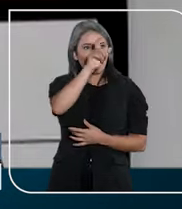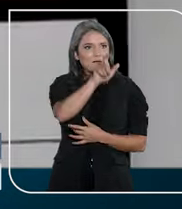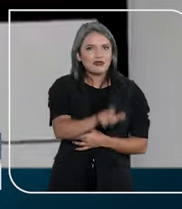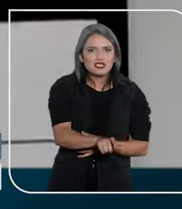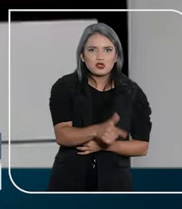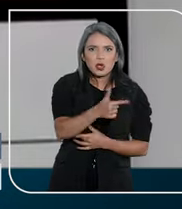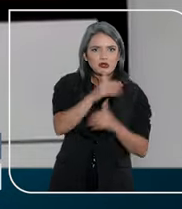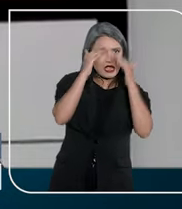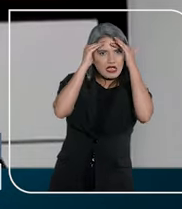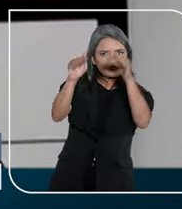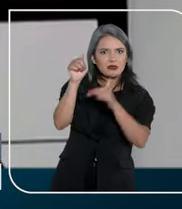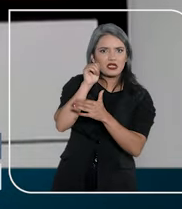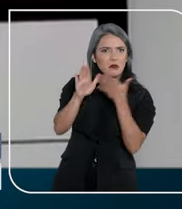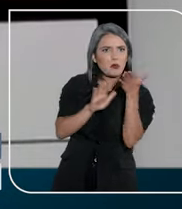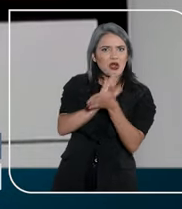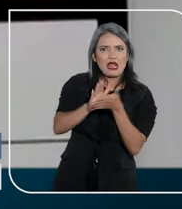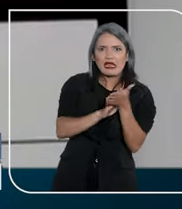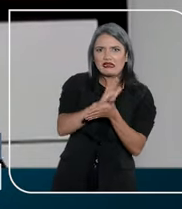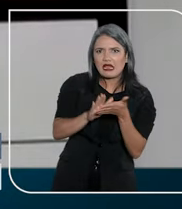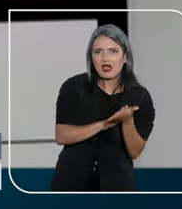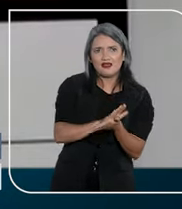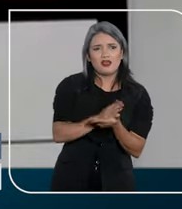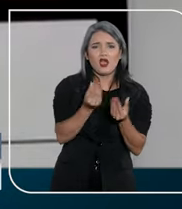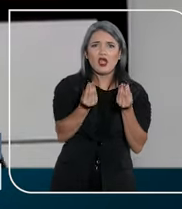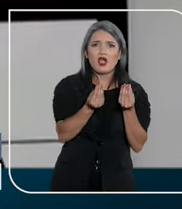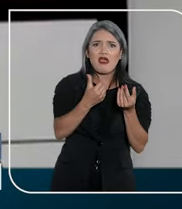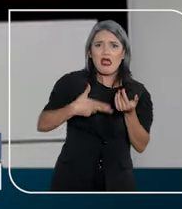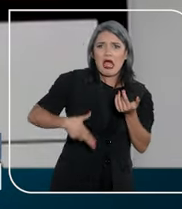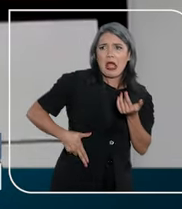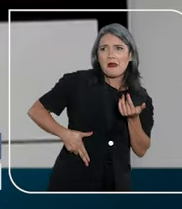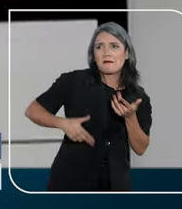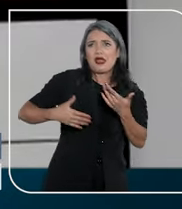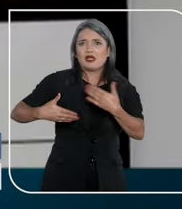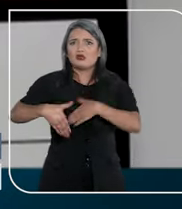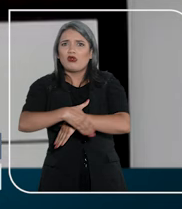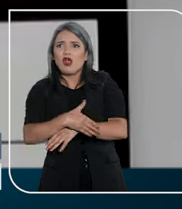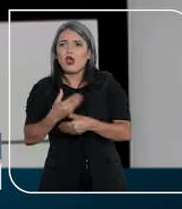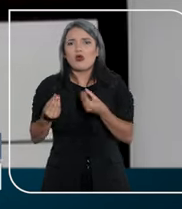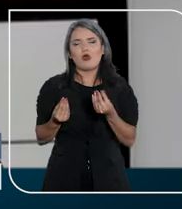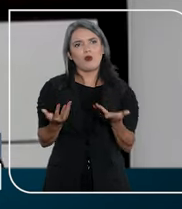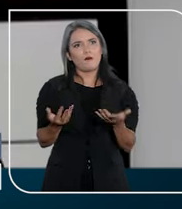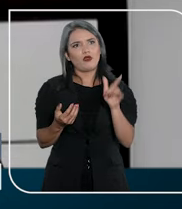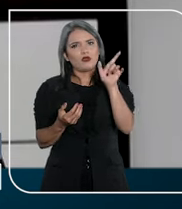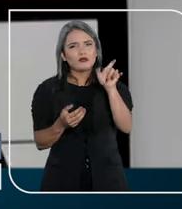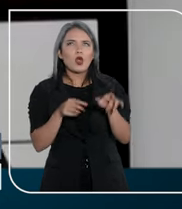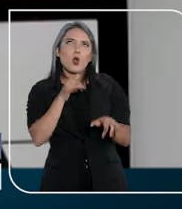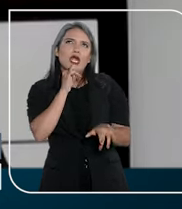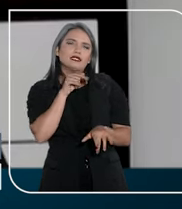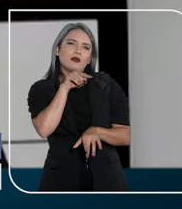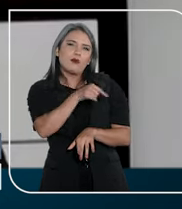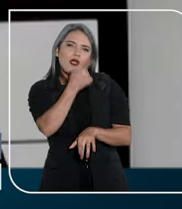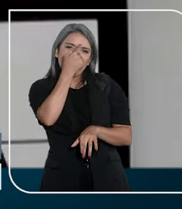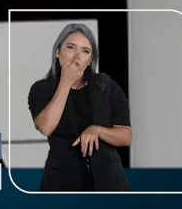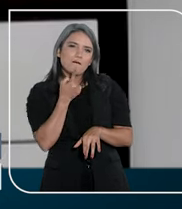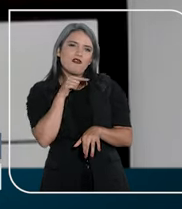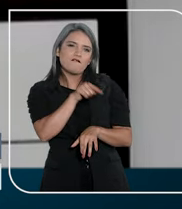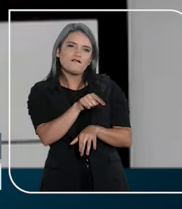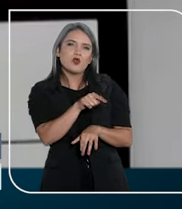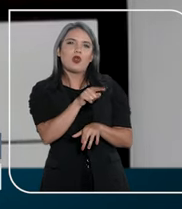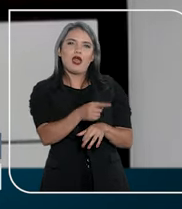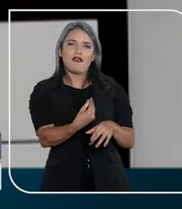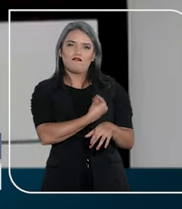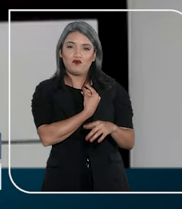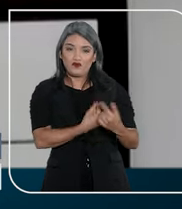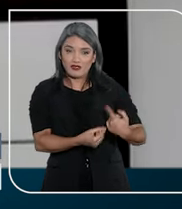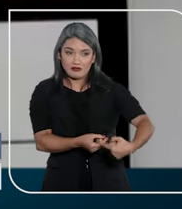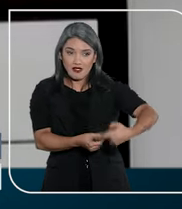não quero um policial desse trabalhando na rua com uma arma na mão. Então, se o sujeito tem lá, de repente, uma ficha corrida muito